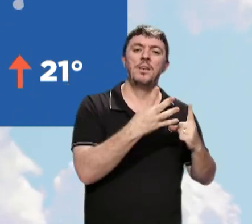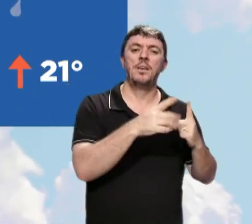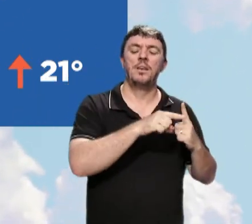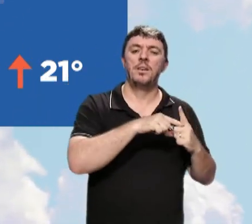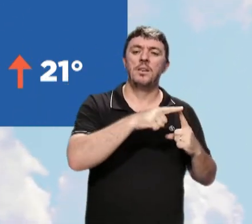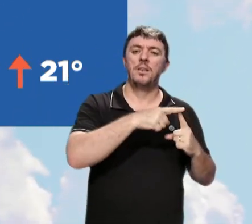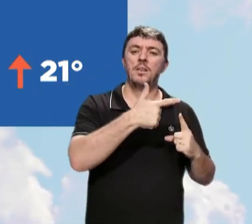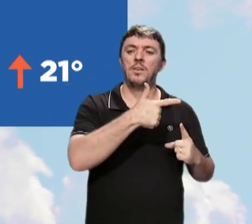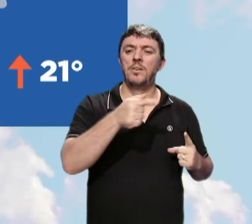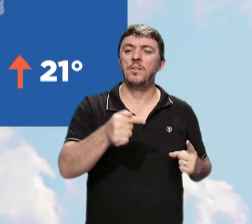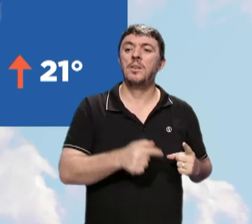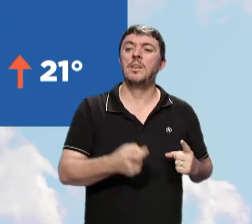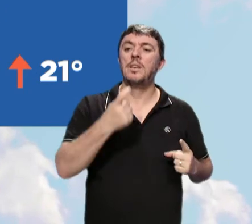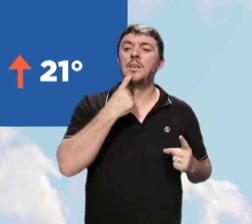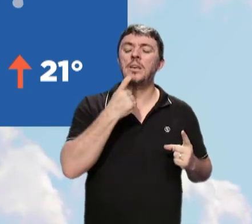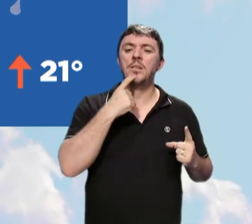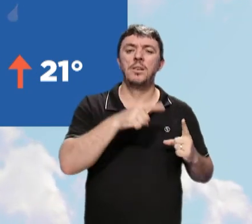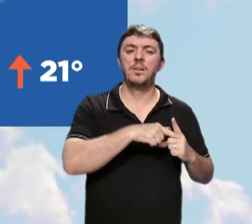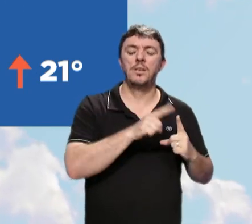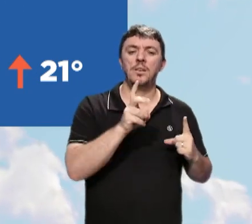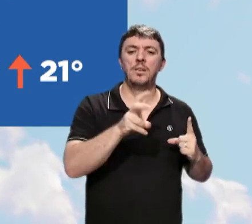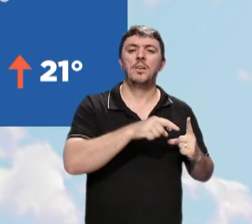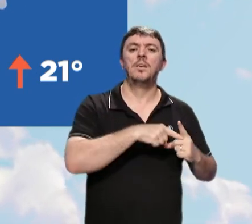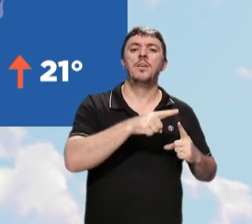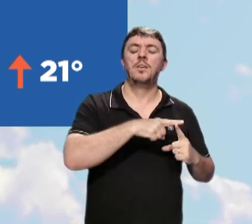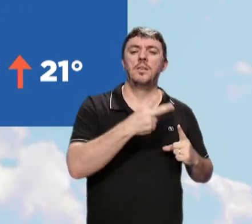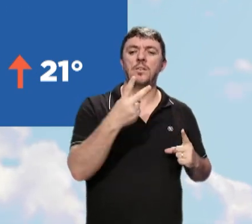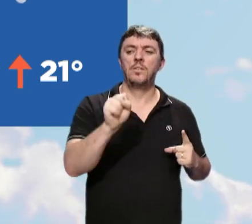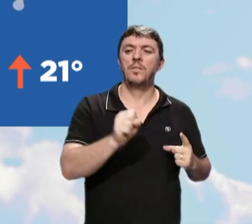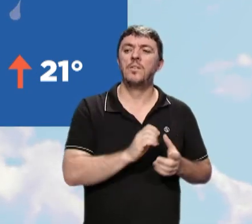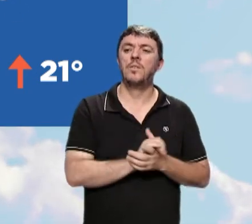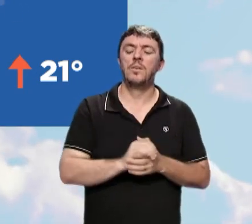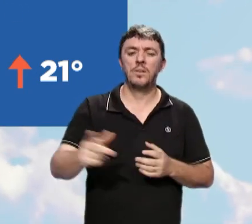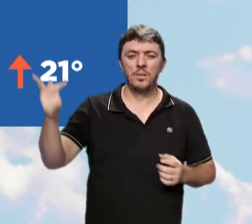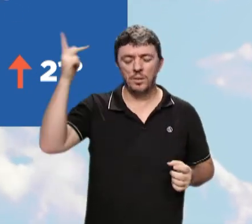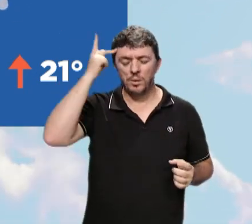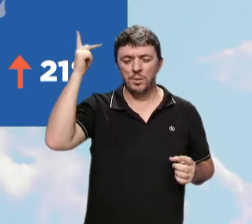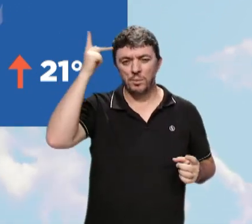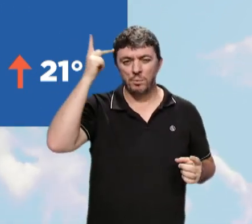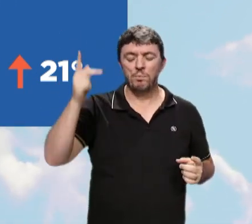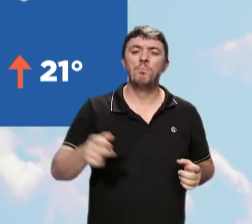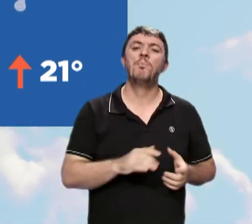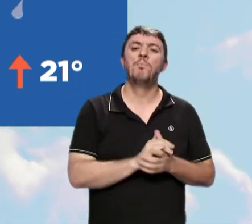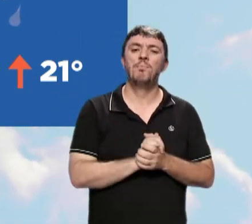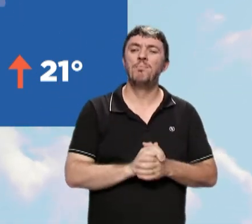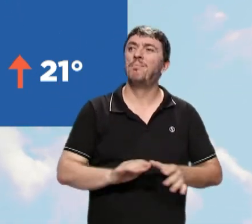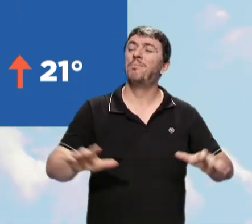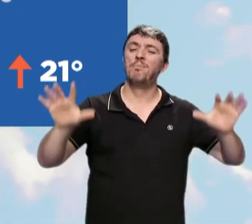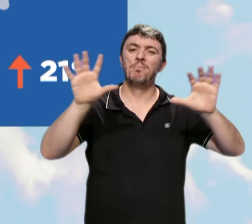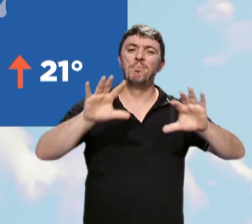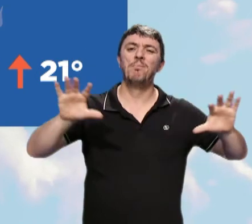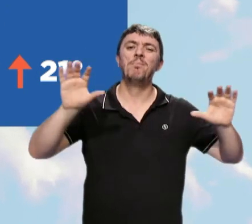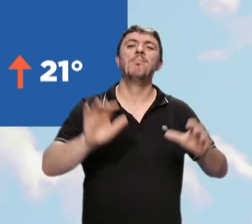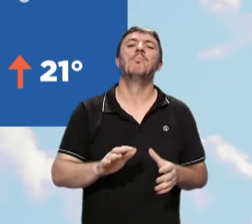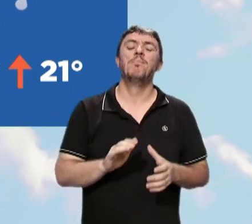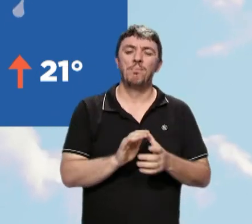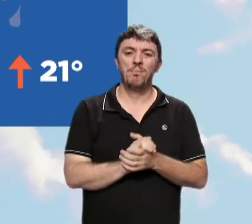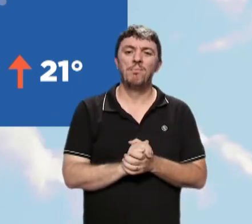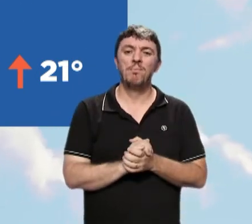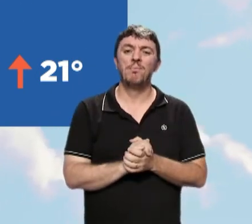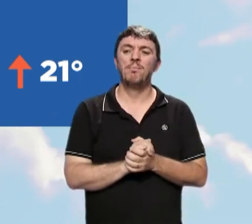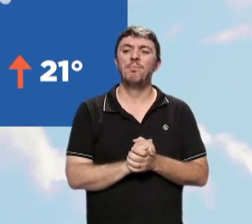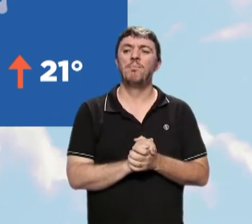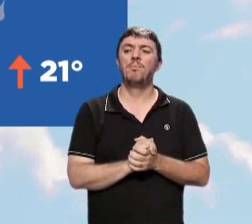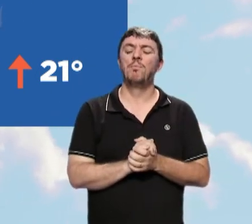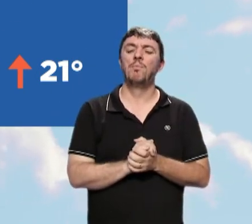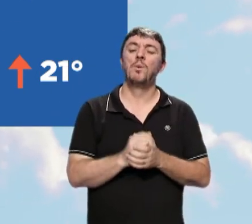27 graus. Em Campinas, a mínima é de 15, máxima 28. E lá em São Paulo, O dia tá nublado. Vai ter umas aberturas de sol à